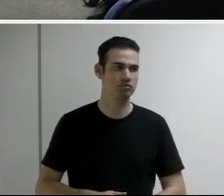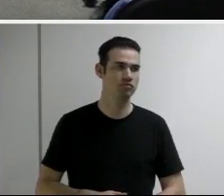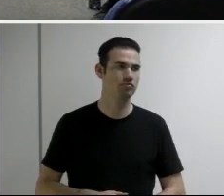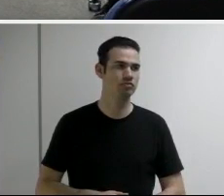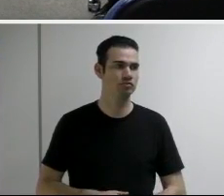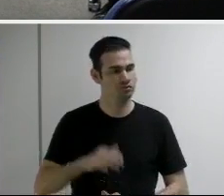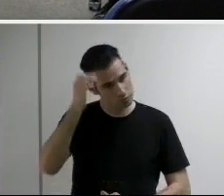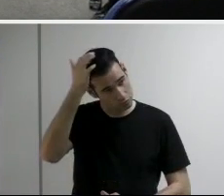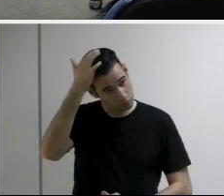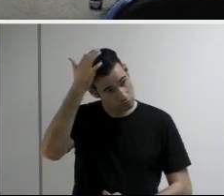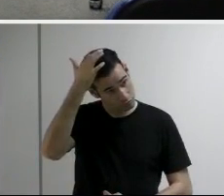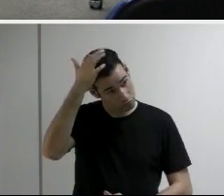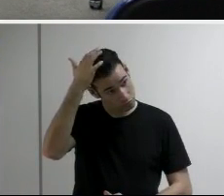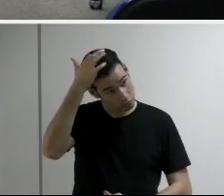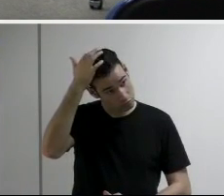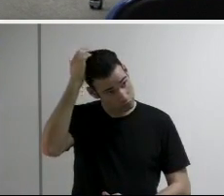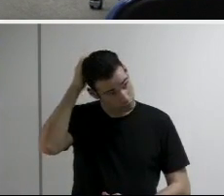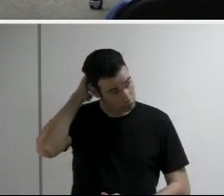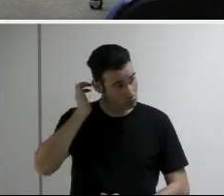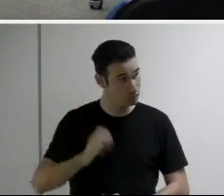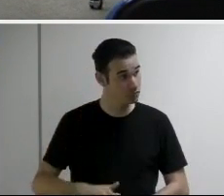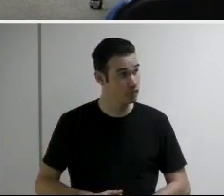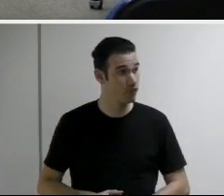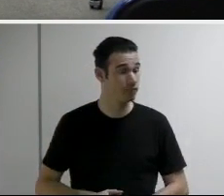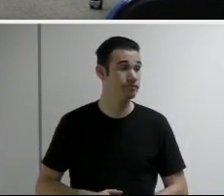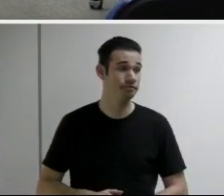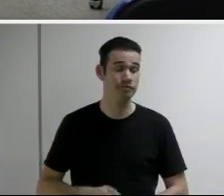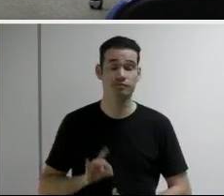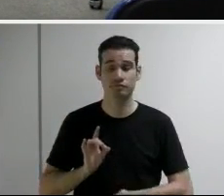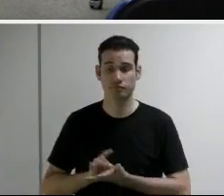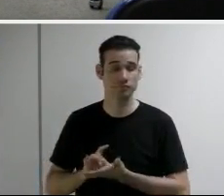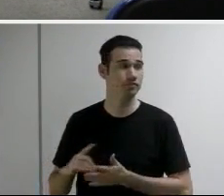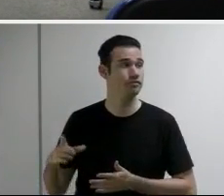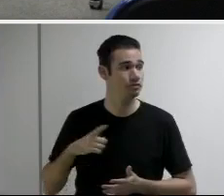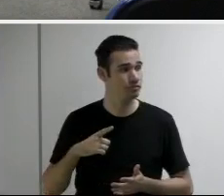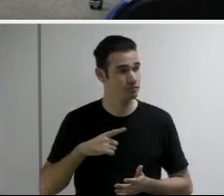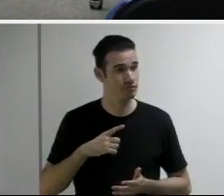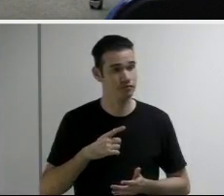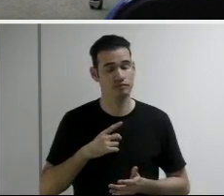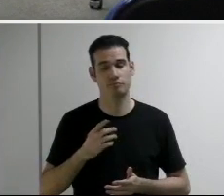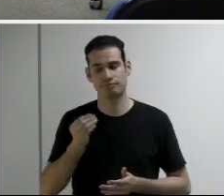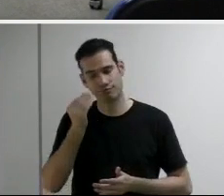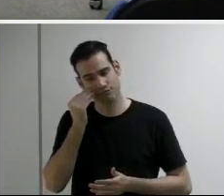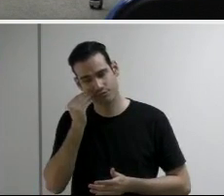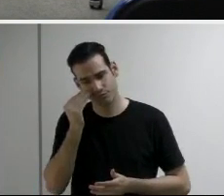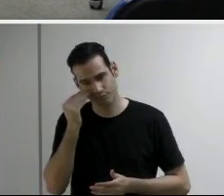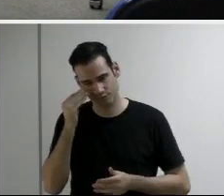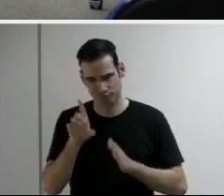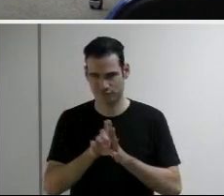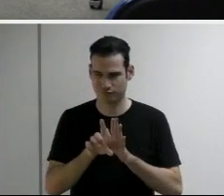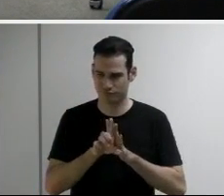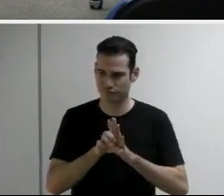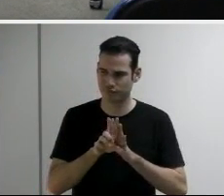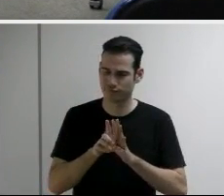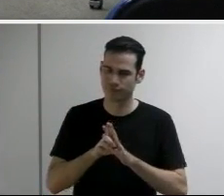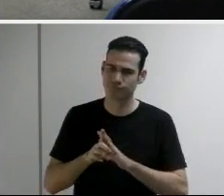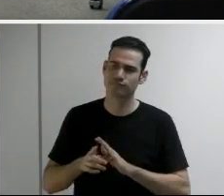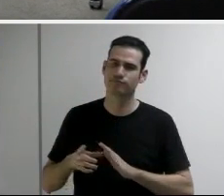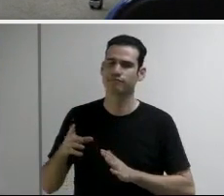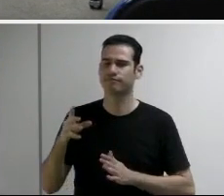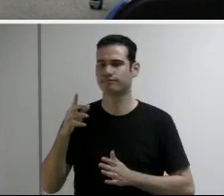Bom, teve sim essa tentativa de consolidação das leis, né? E a primeira tentativa, isso aqui